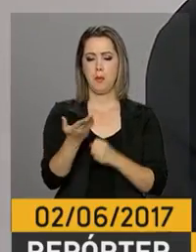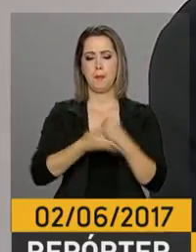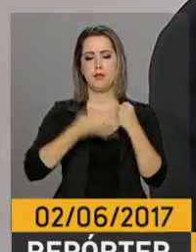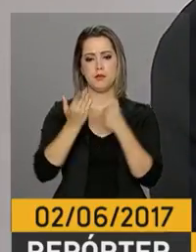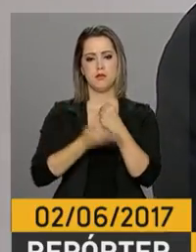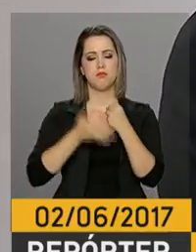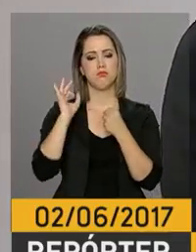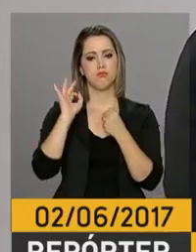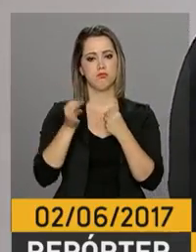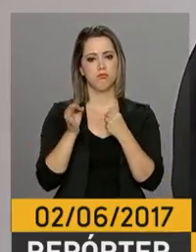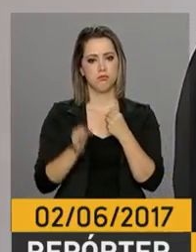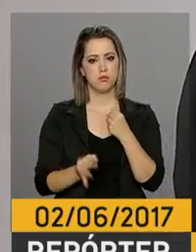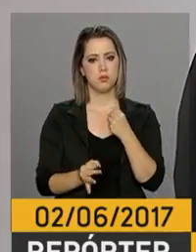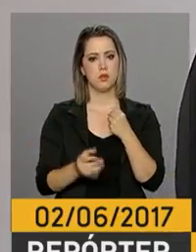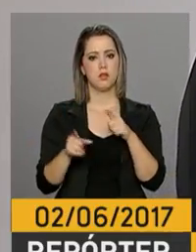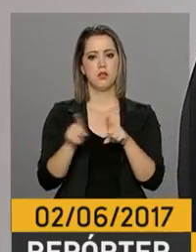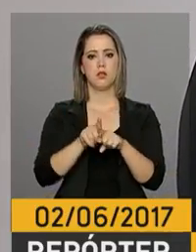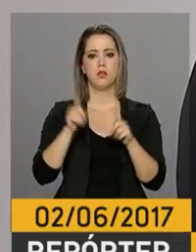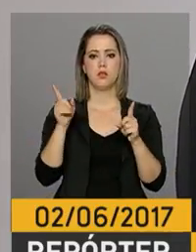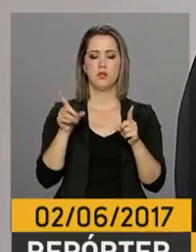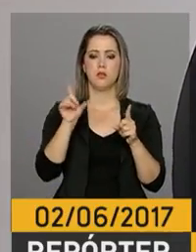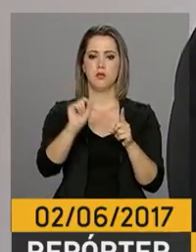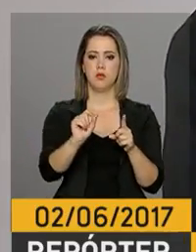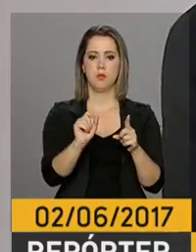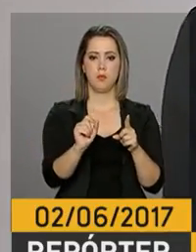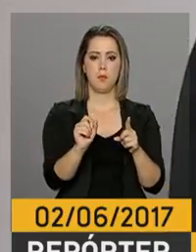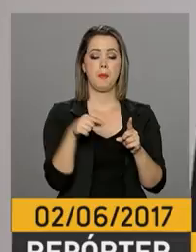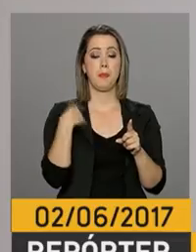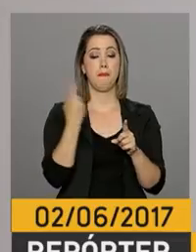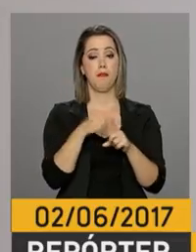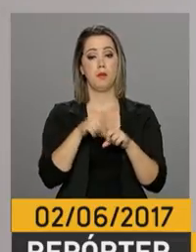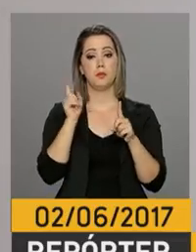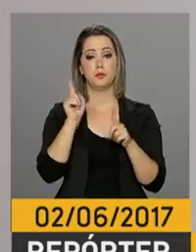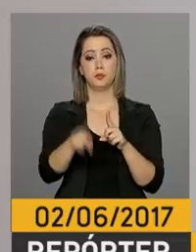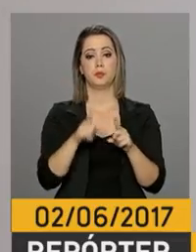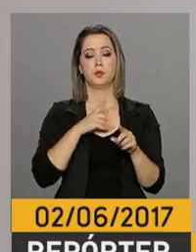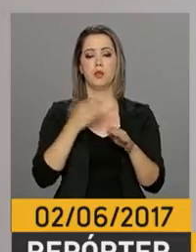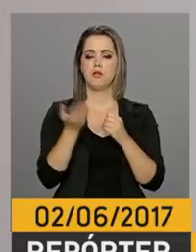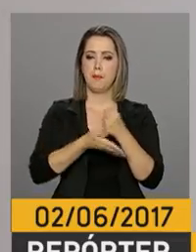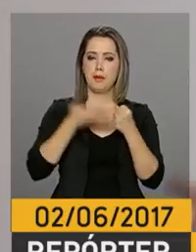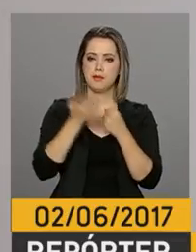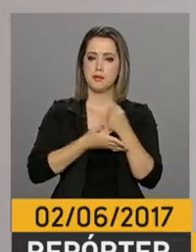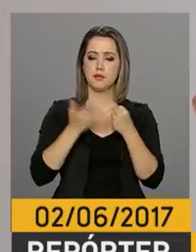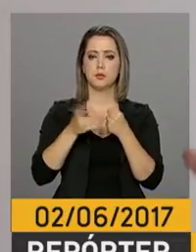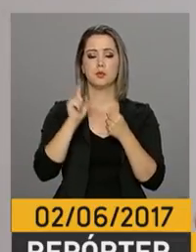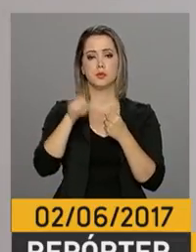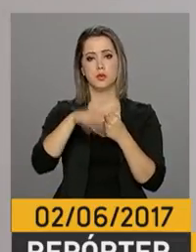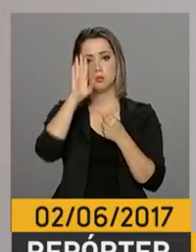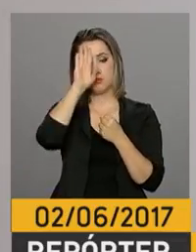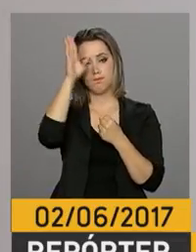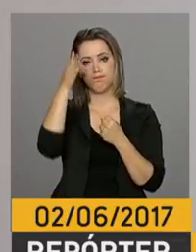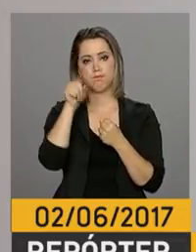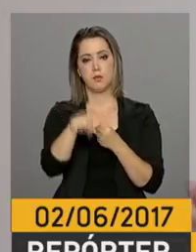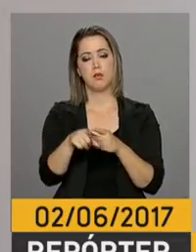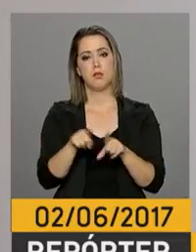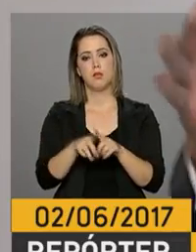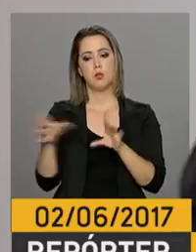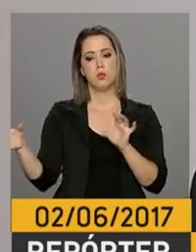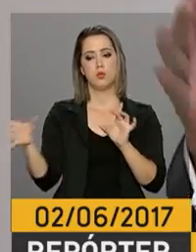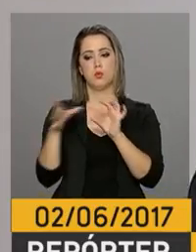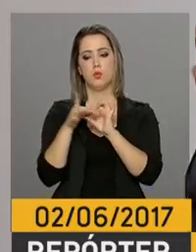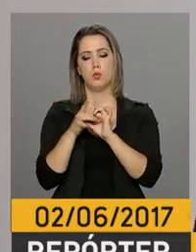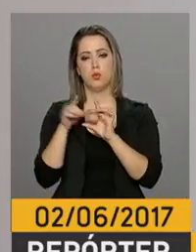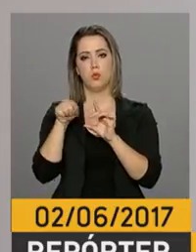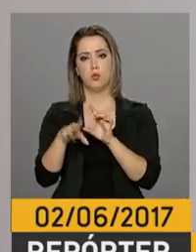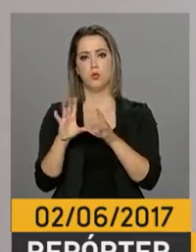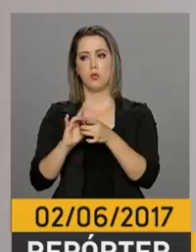sem embargo será analítica pormenorizada detalhada mas o fato é que ela tem princípios fundamentais especialmente aqueles que uniram os